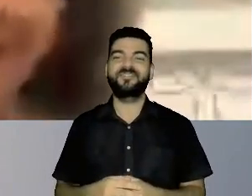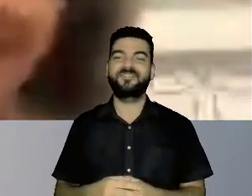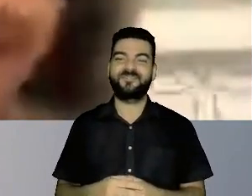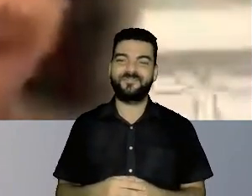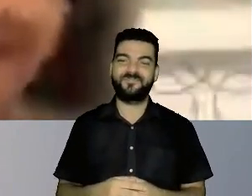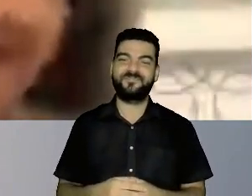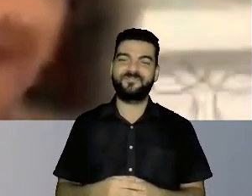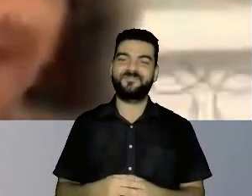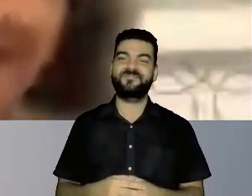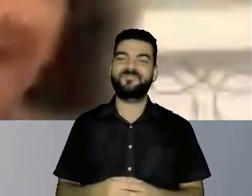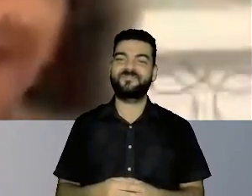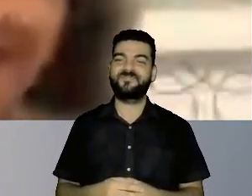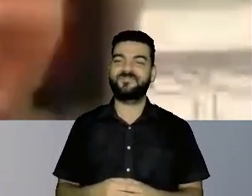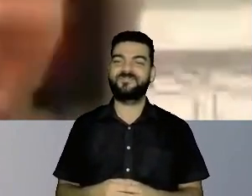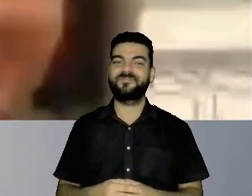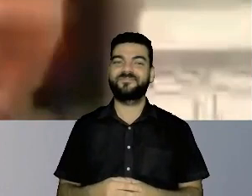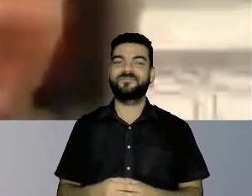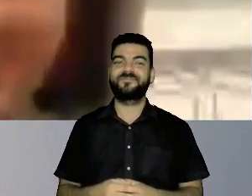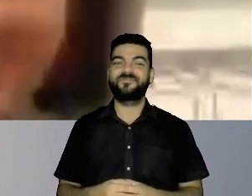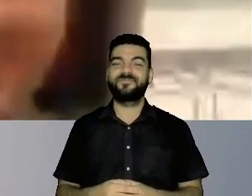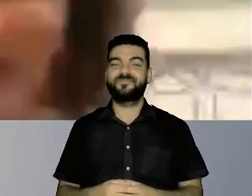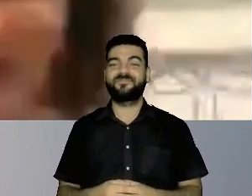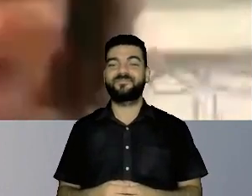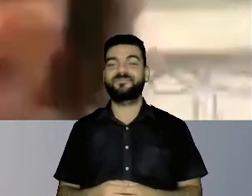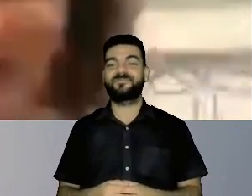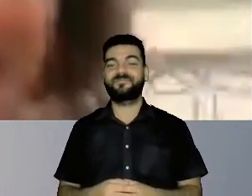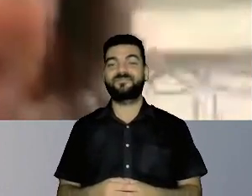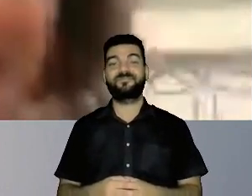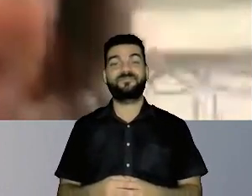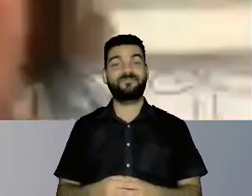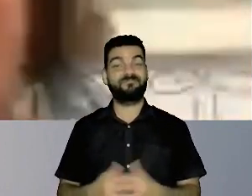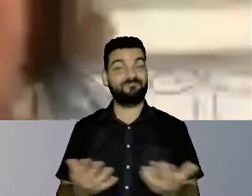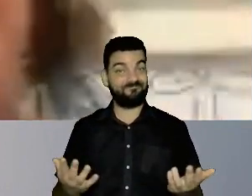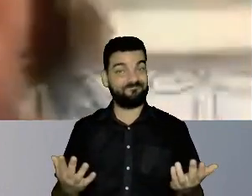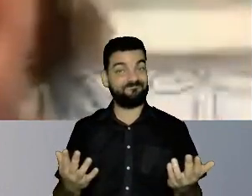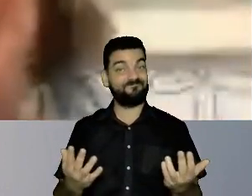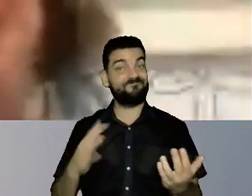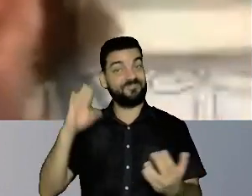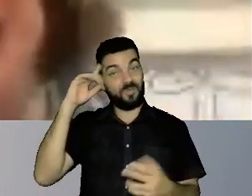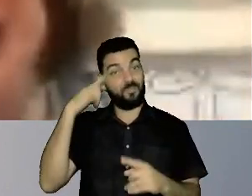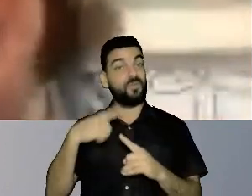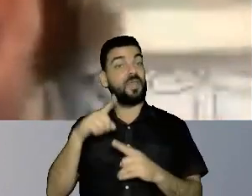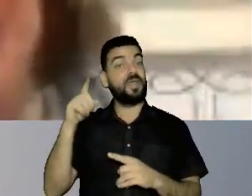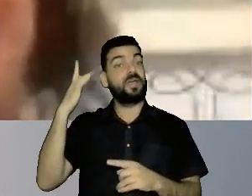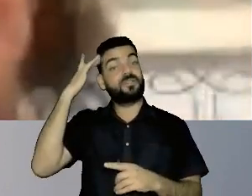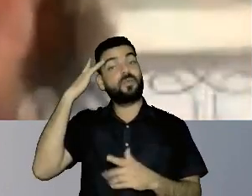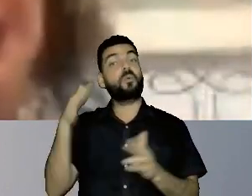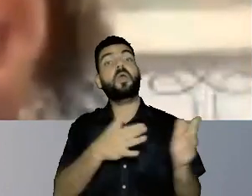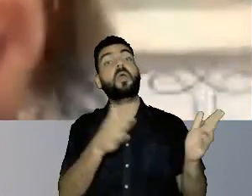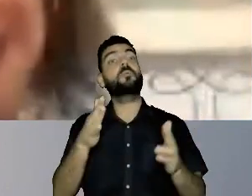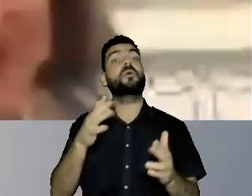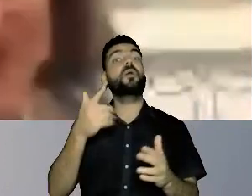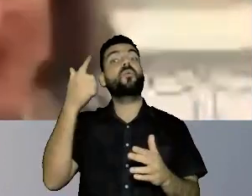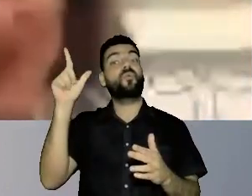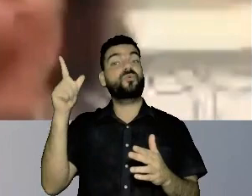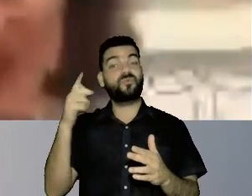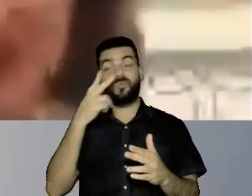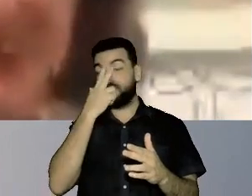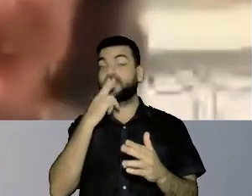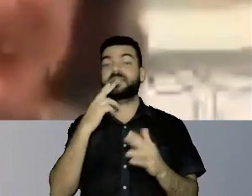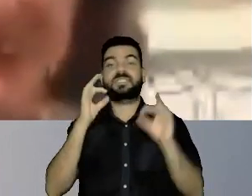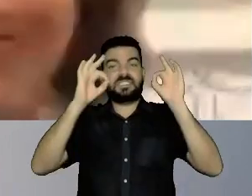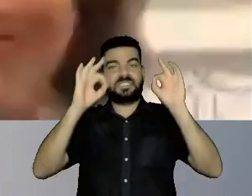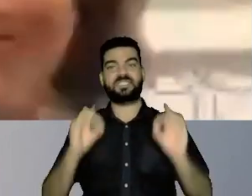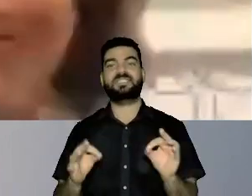mulheres que... Foi a pesquisa dele do mestrado, que são muito interessantes, e elas não ligaram, elas não gostariam de nada disso que a gente